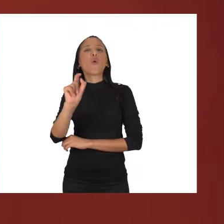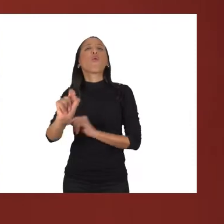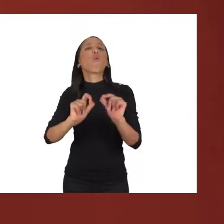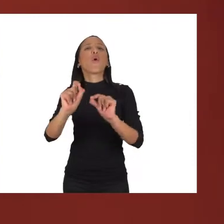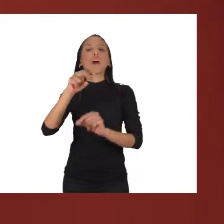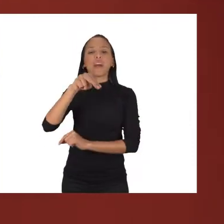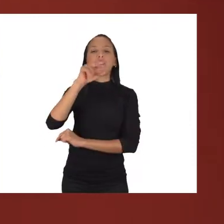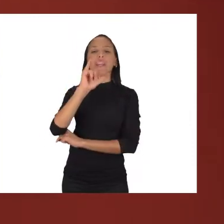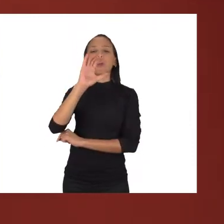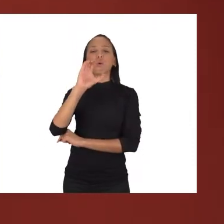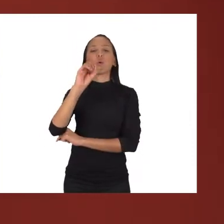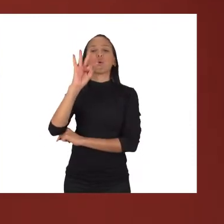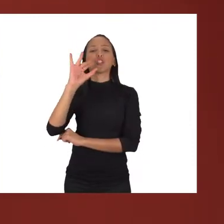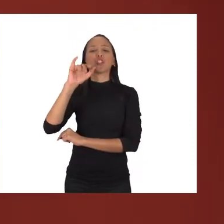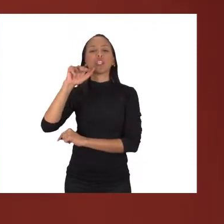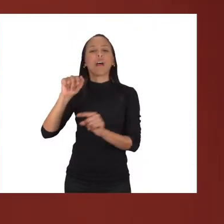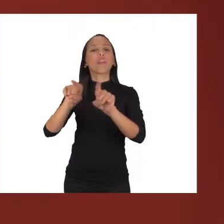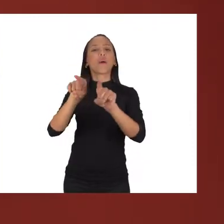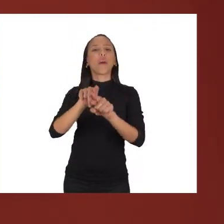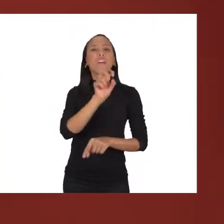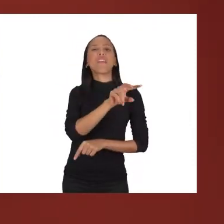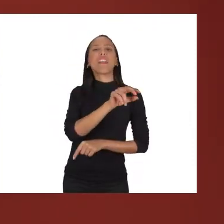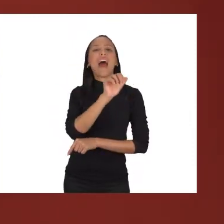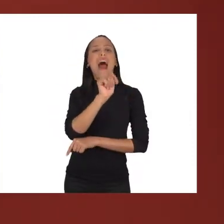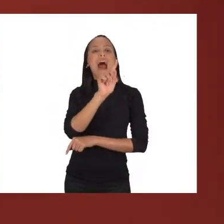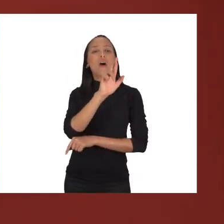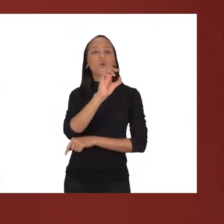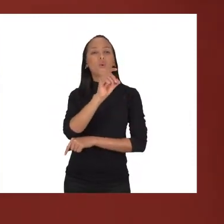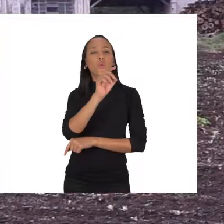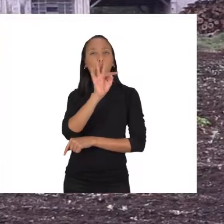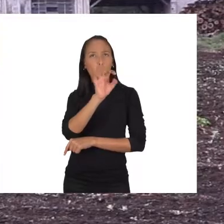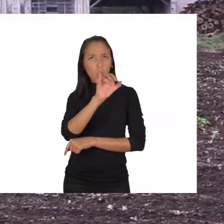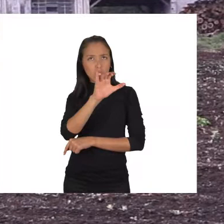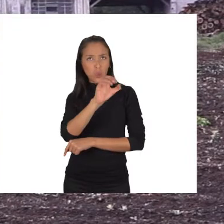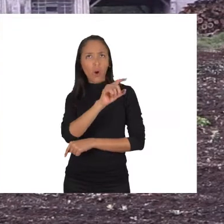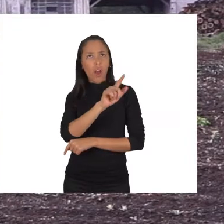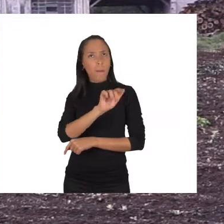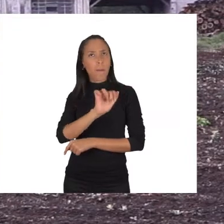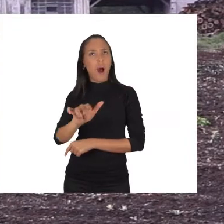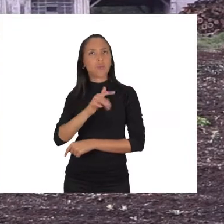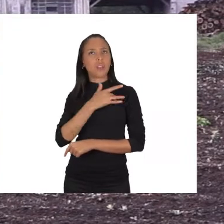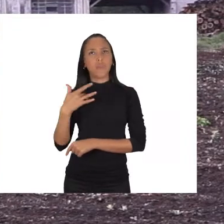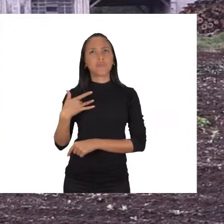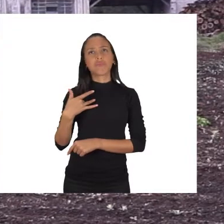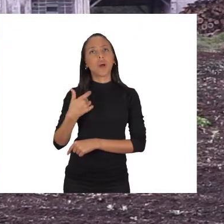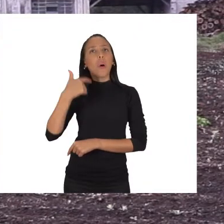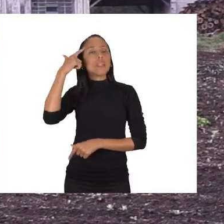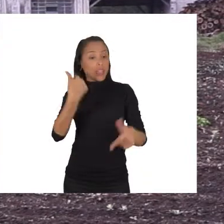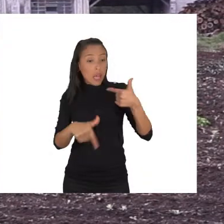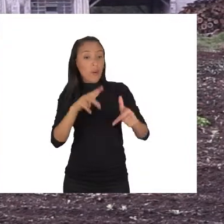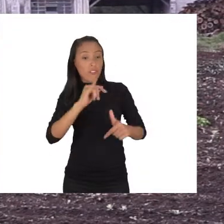nicotina e agrotóxico fazem mal. Não existia noção disso. Para nós era maravilhoso trabalhar e poder, um dia, sonhar e melhorar de vida,